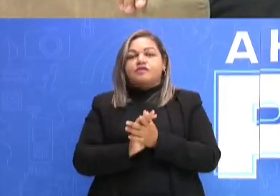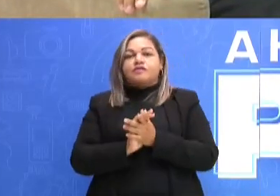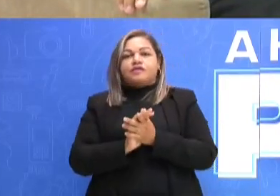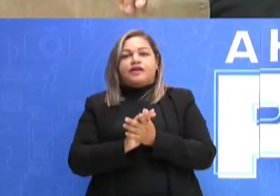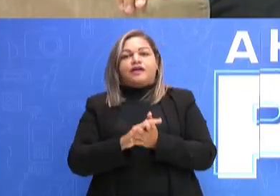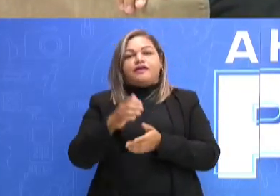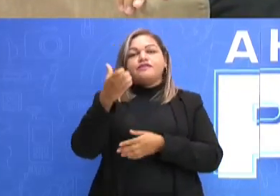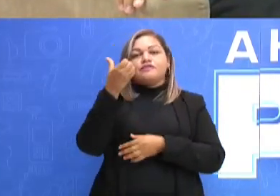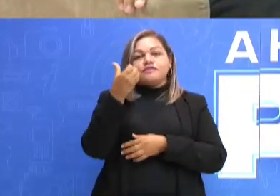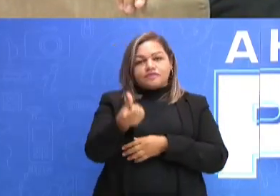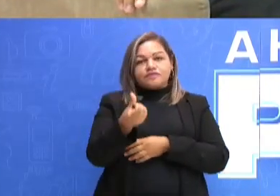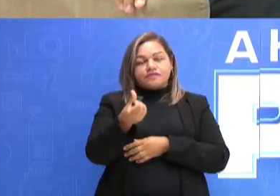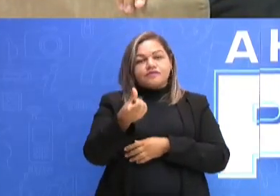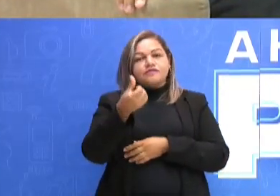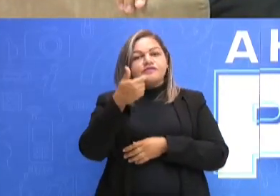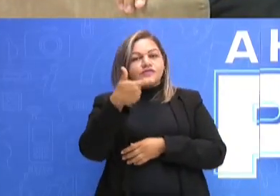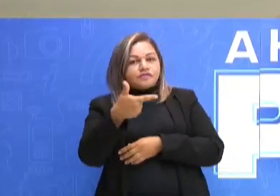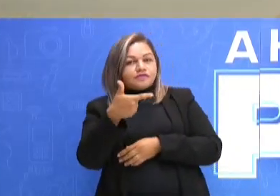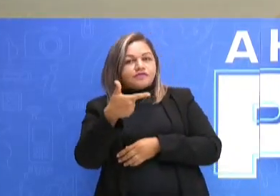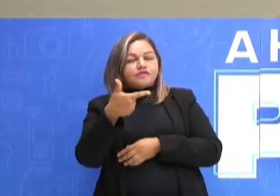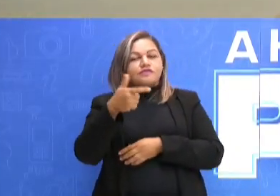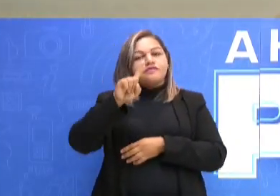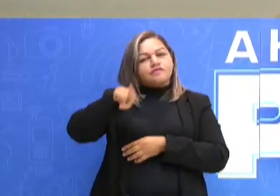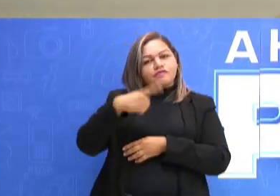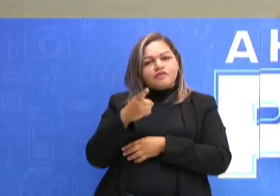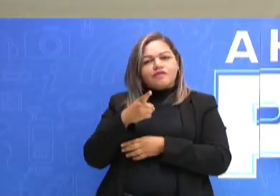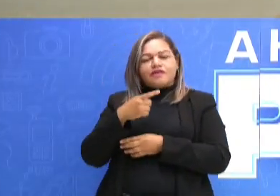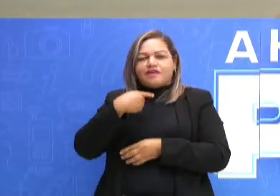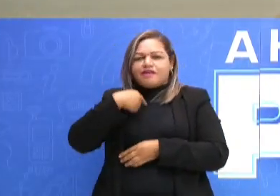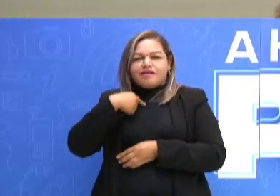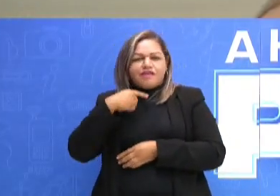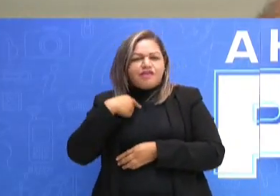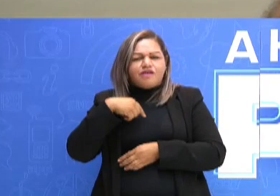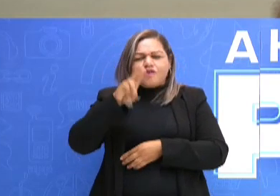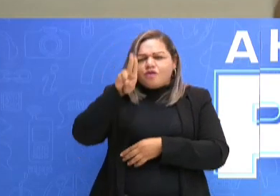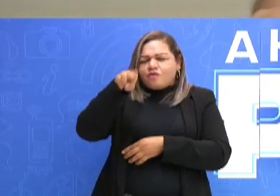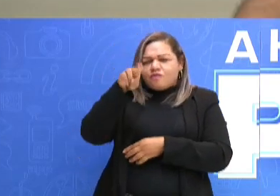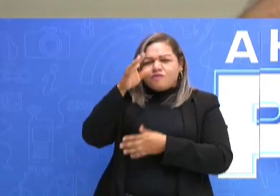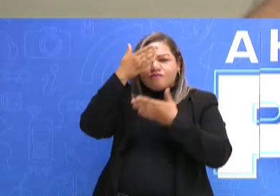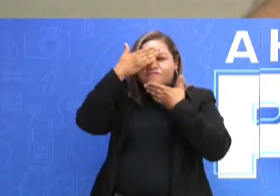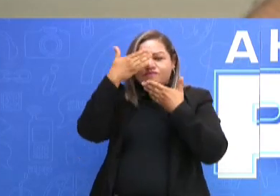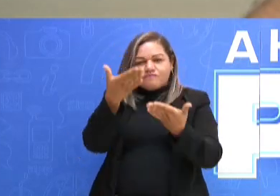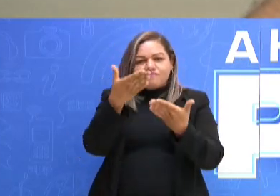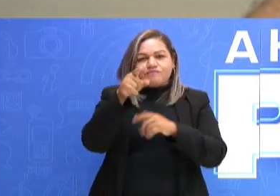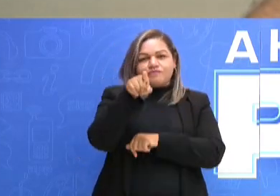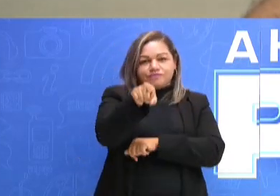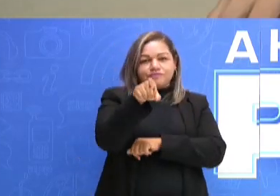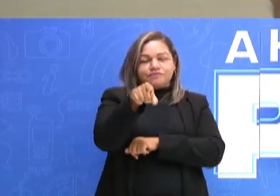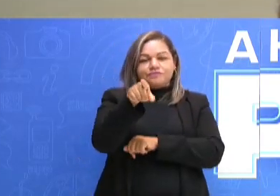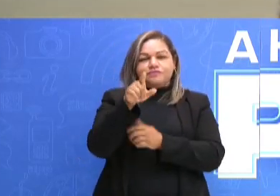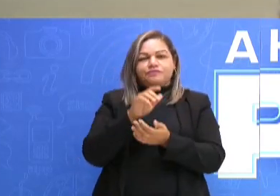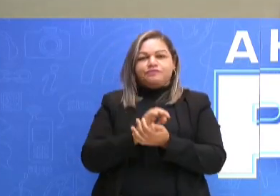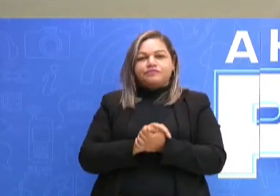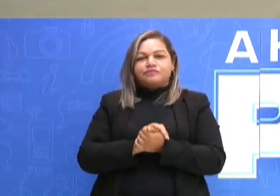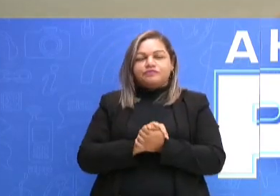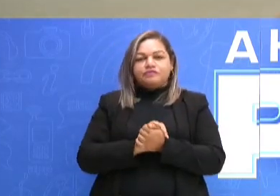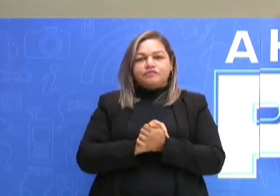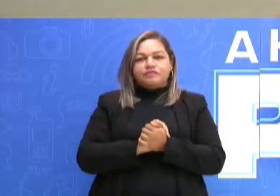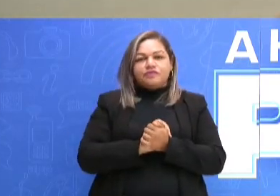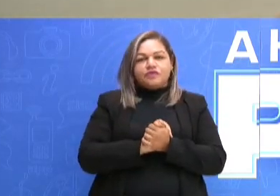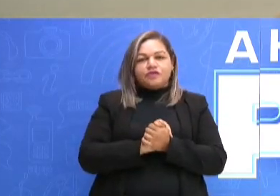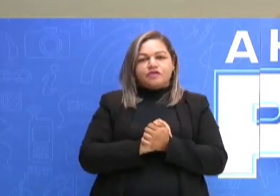62 mais mil de 62 votos. Mil. A gente aproveita sempre, eu nunca vou me cansar de agradecer a você, que